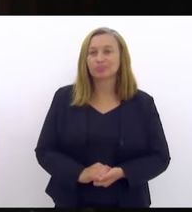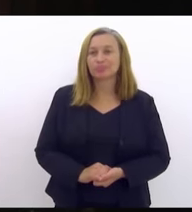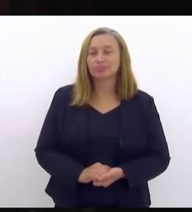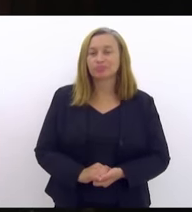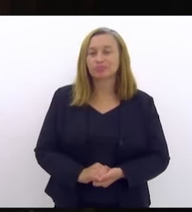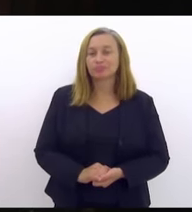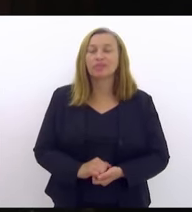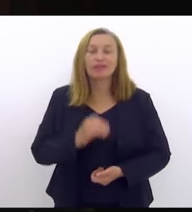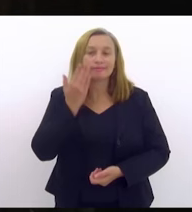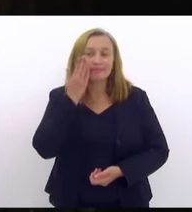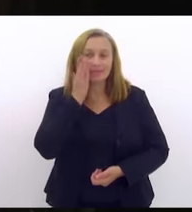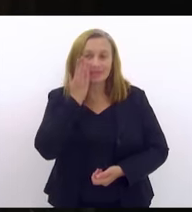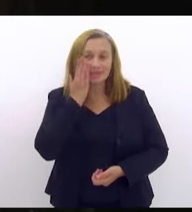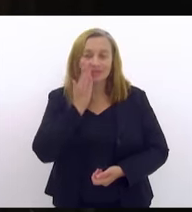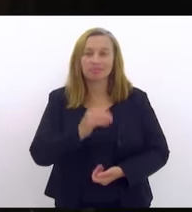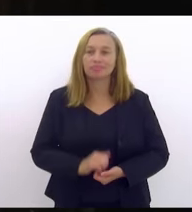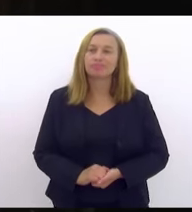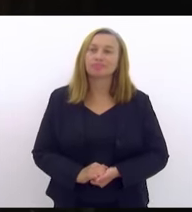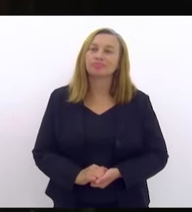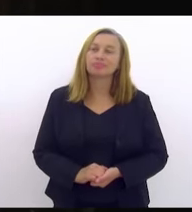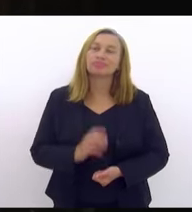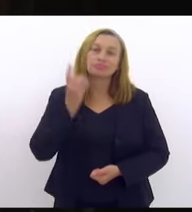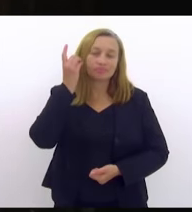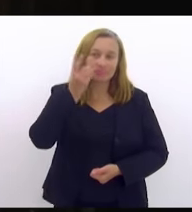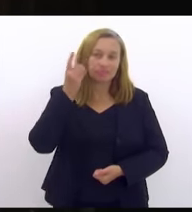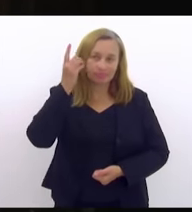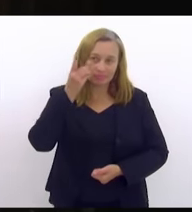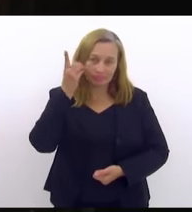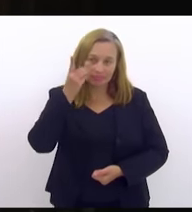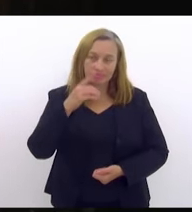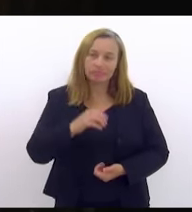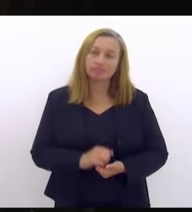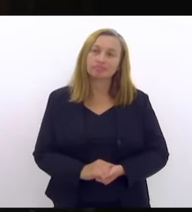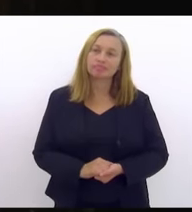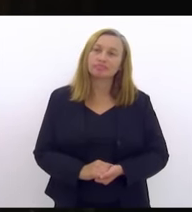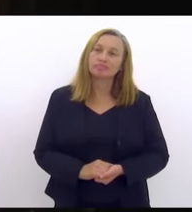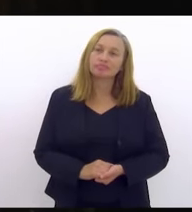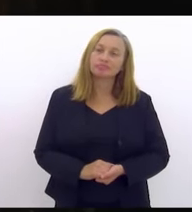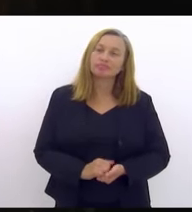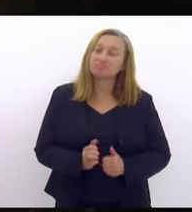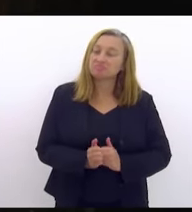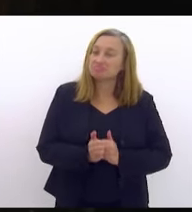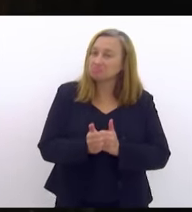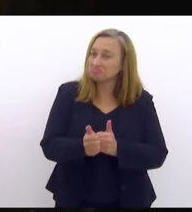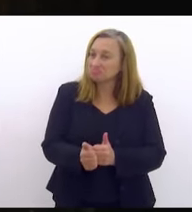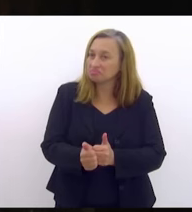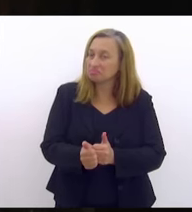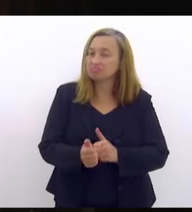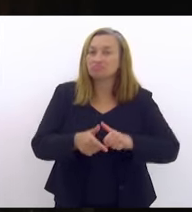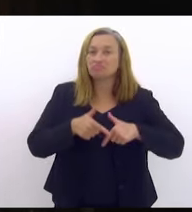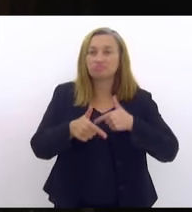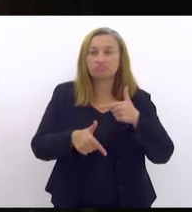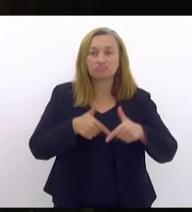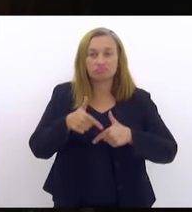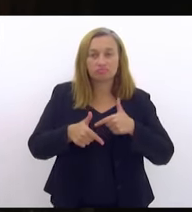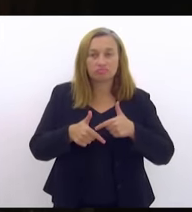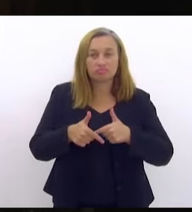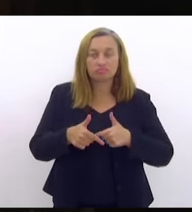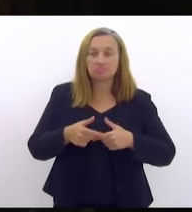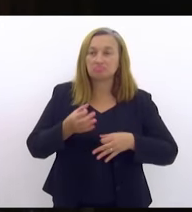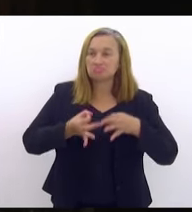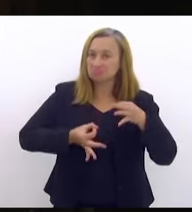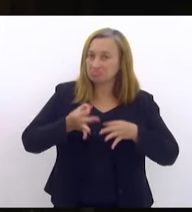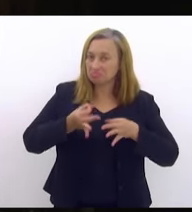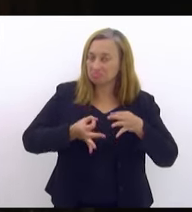e entender que o nosso deputado vem conduzindo um trabalho justo e